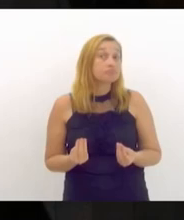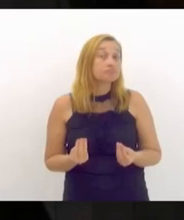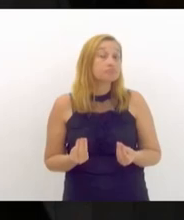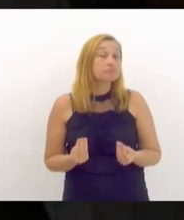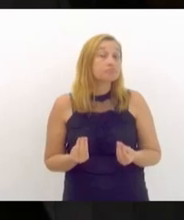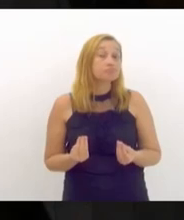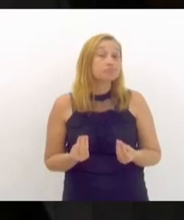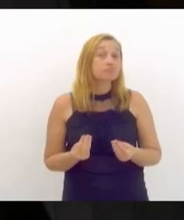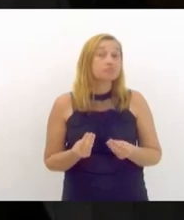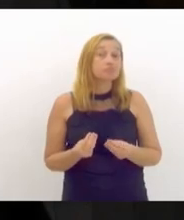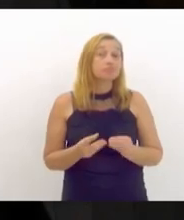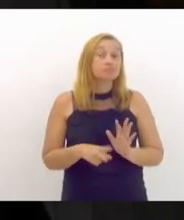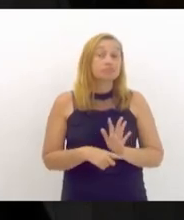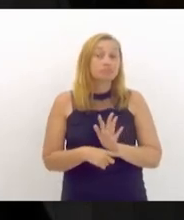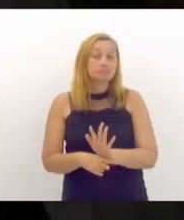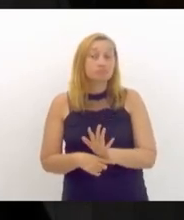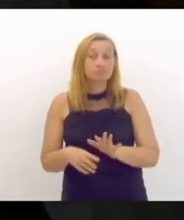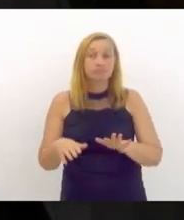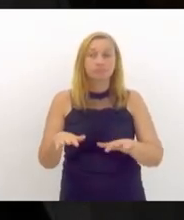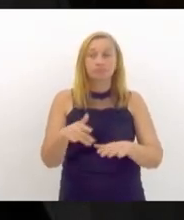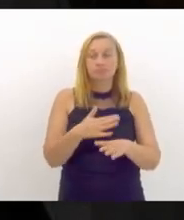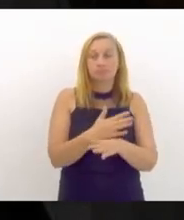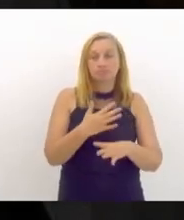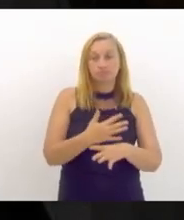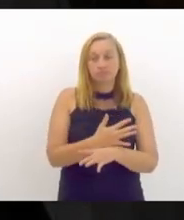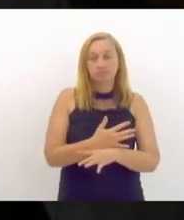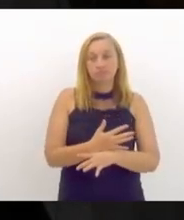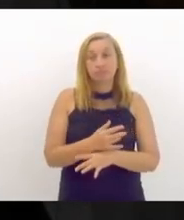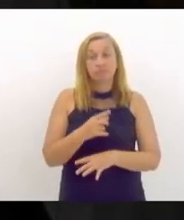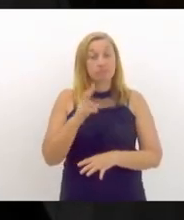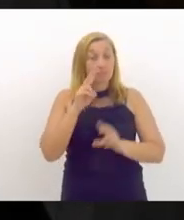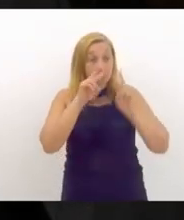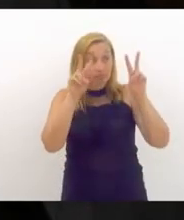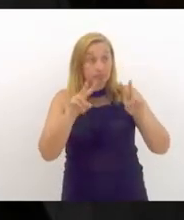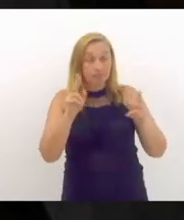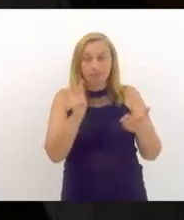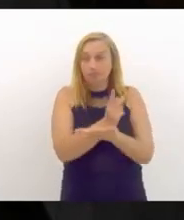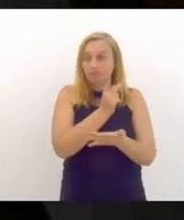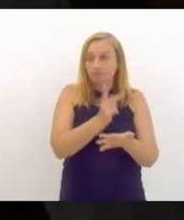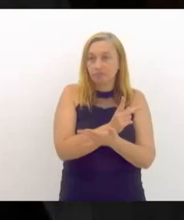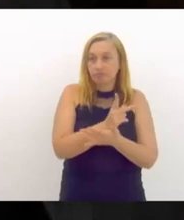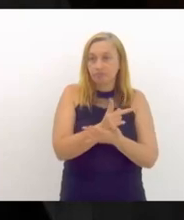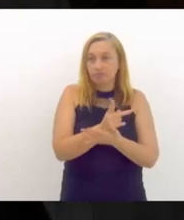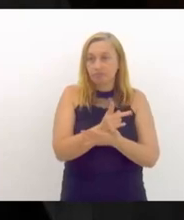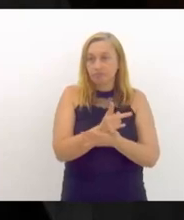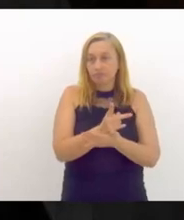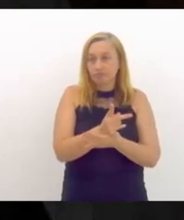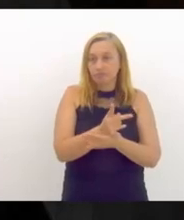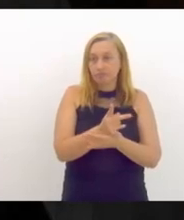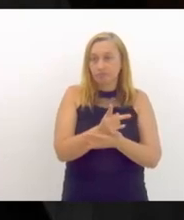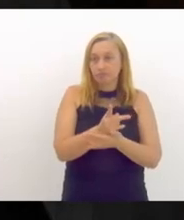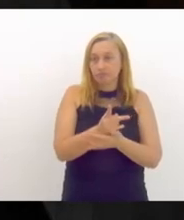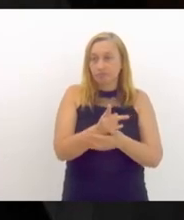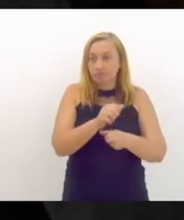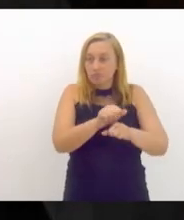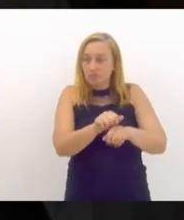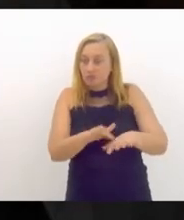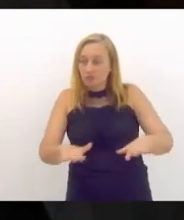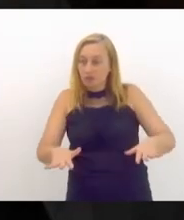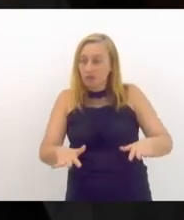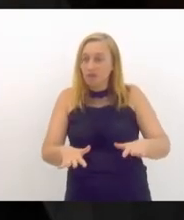cidade. Naquela época, a visão errada que, aterrando, ia combater as febres,